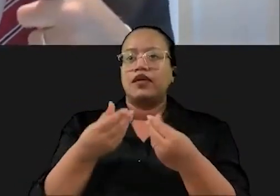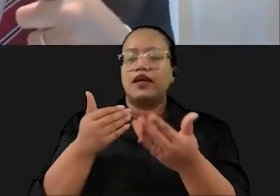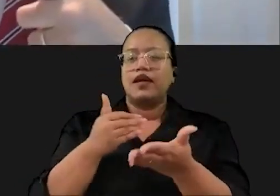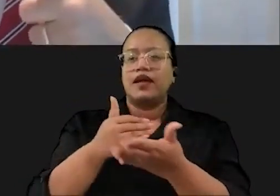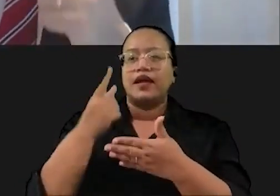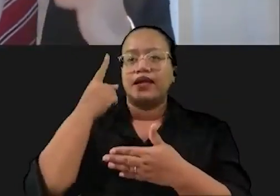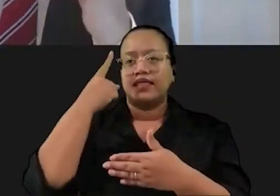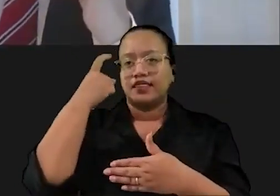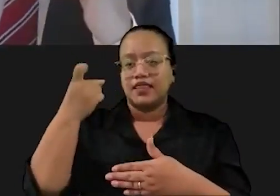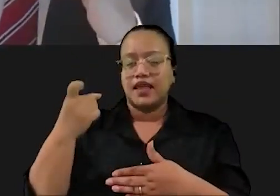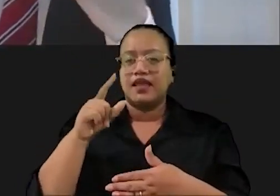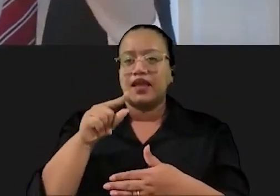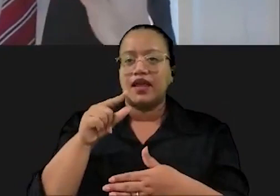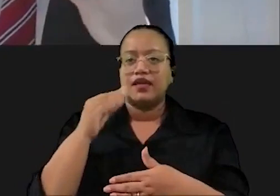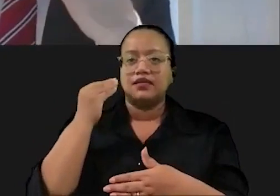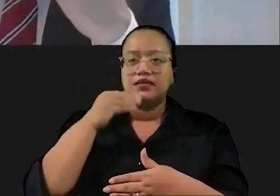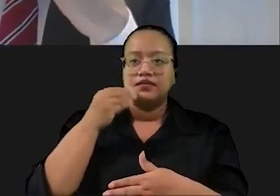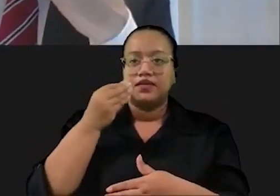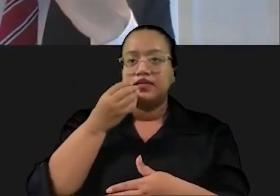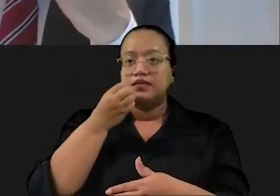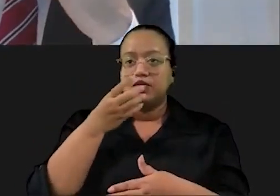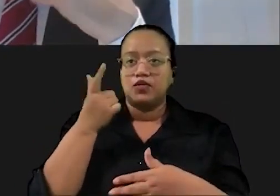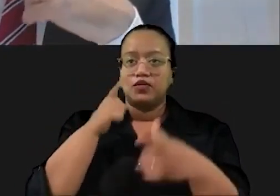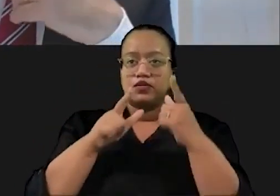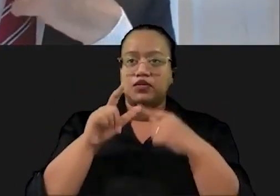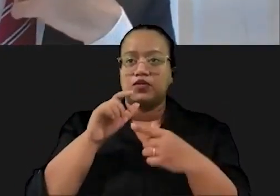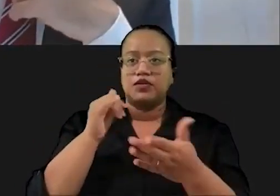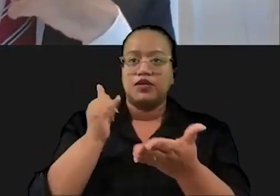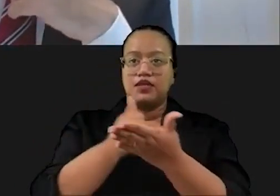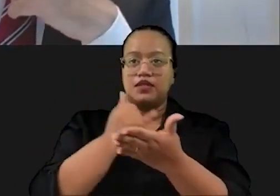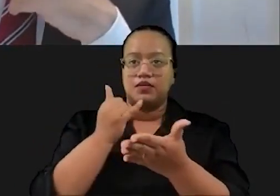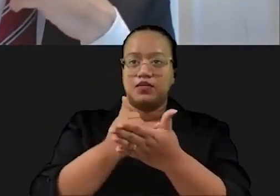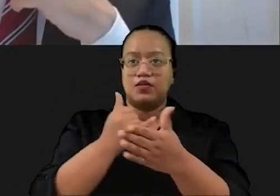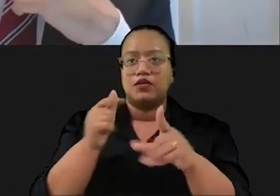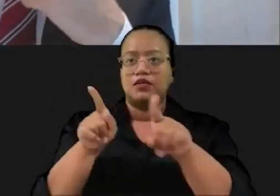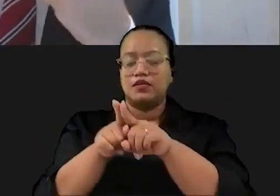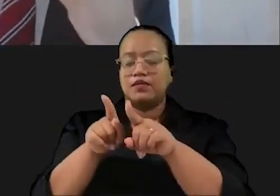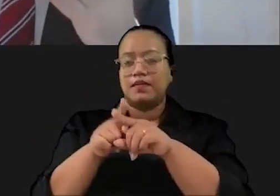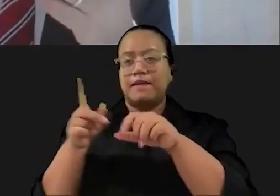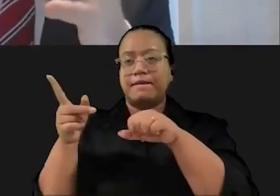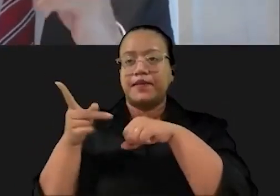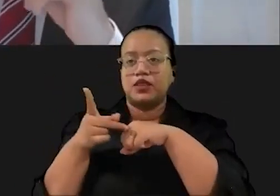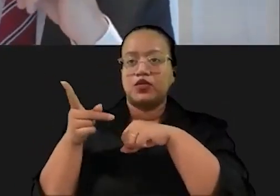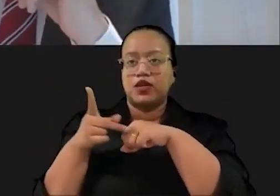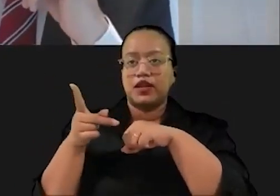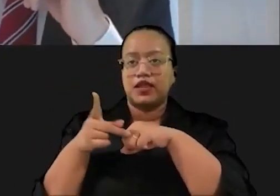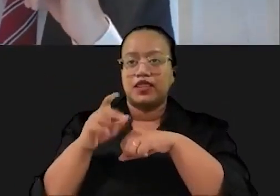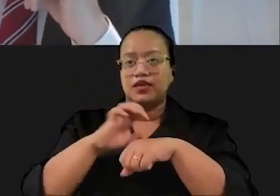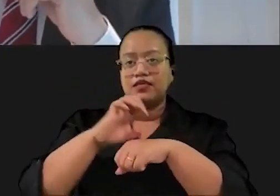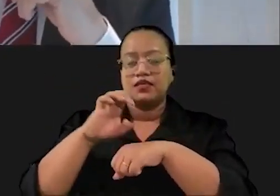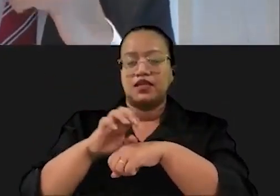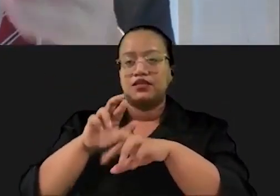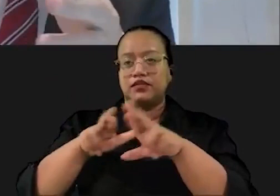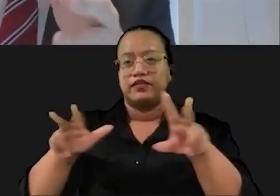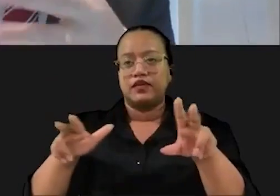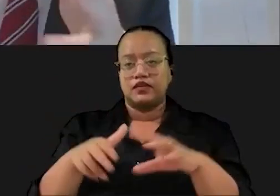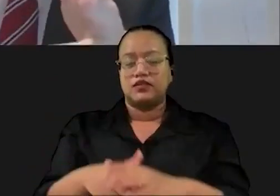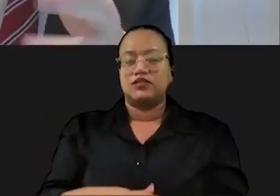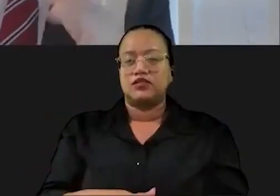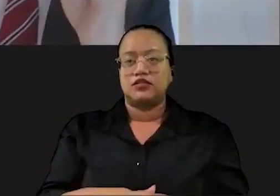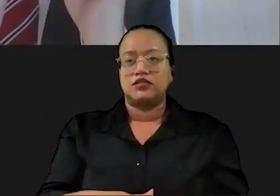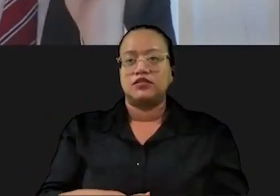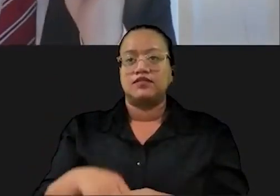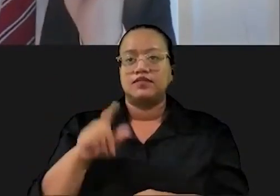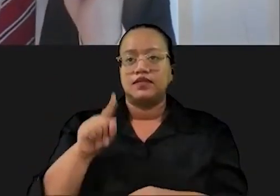e em Petrolina, né? Foi depois ali da prática de atos telepresenciais durante